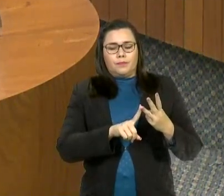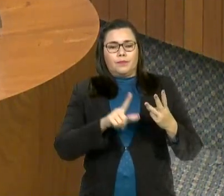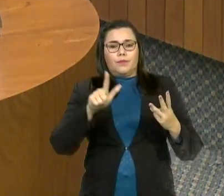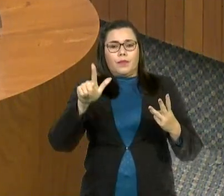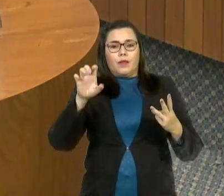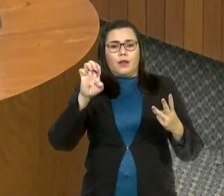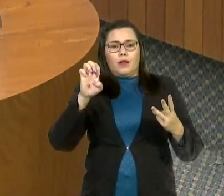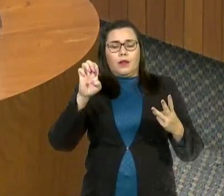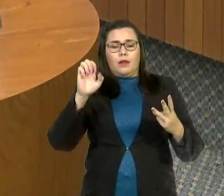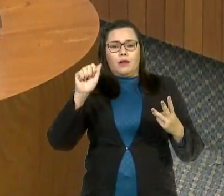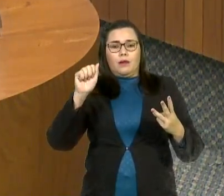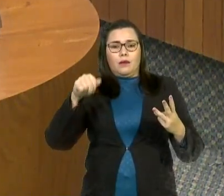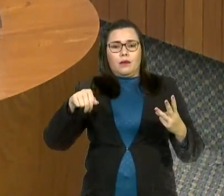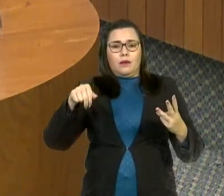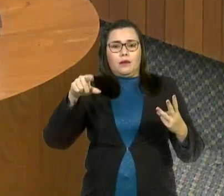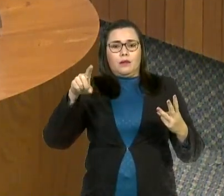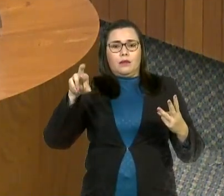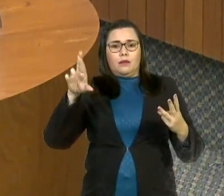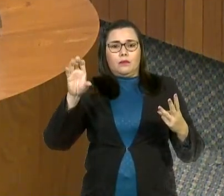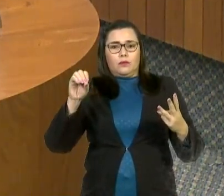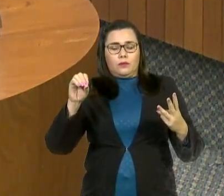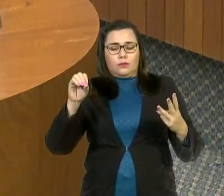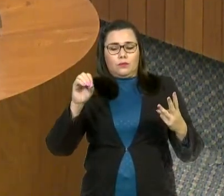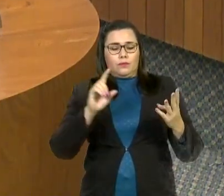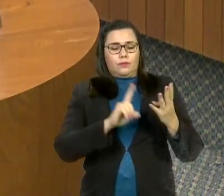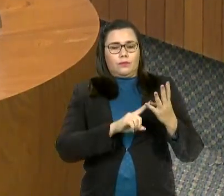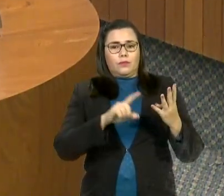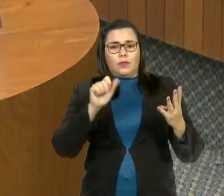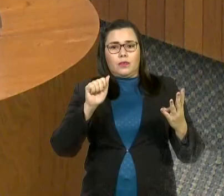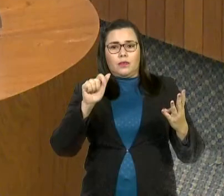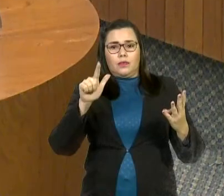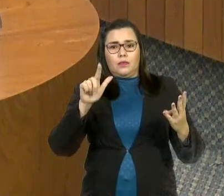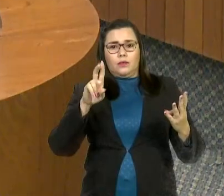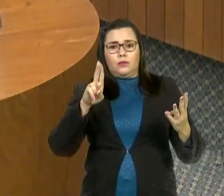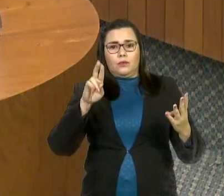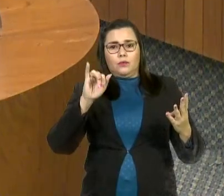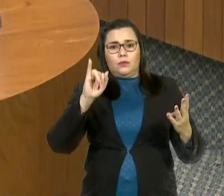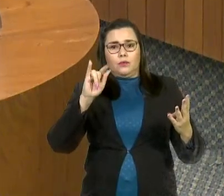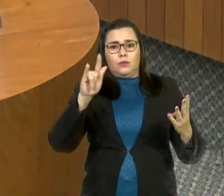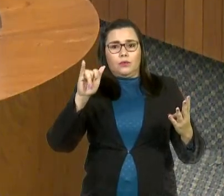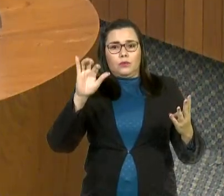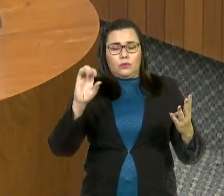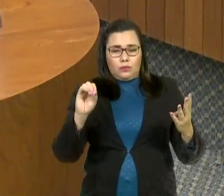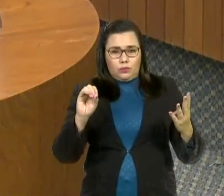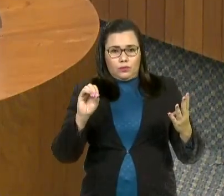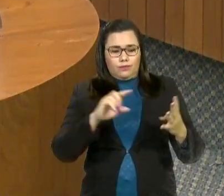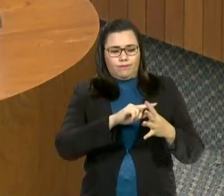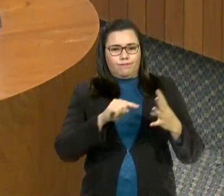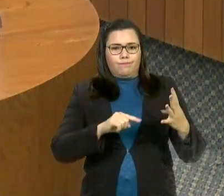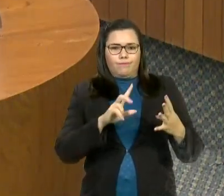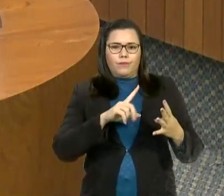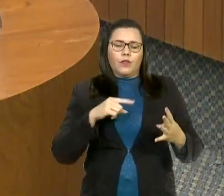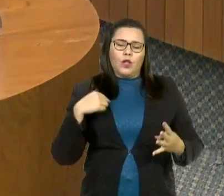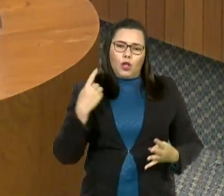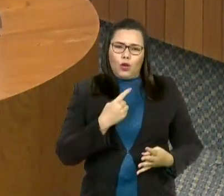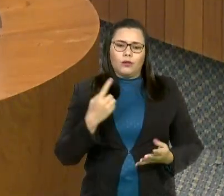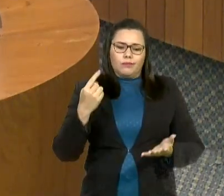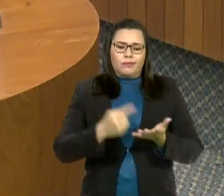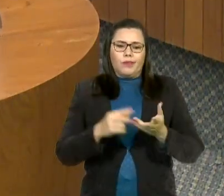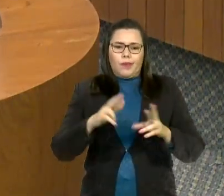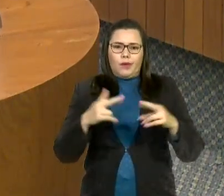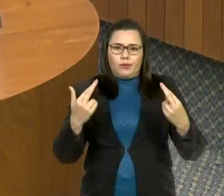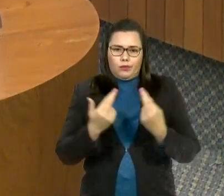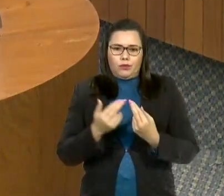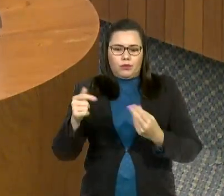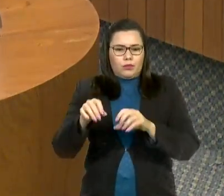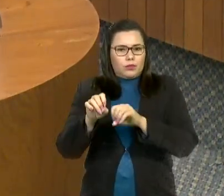Belo, deputado Aloísio também esteve presente. Enfim, foi a nossa primeira reunião. E já saímos dessa